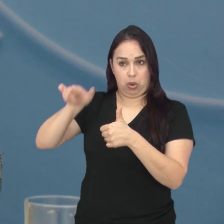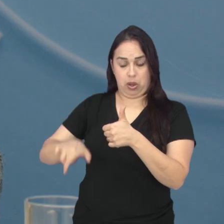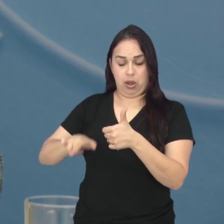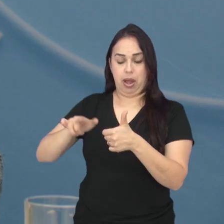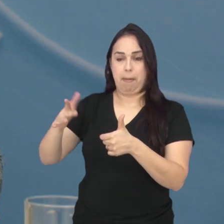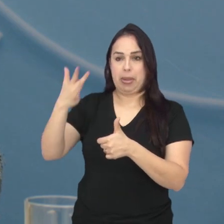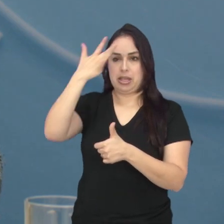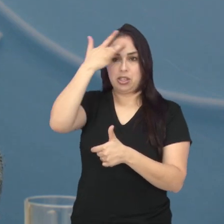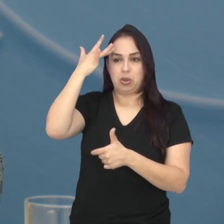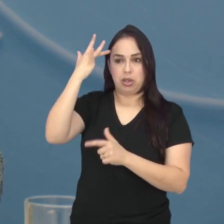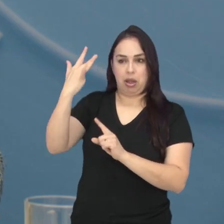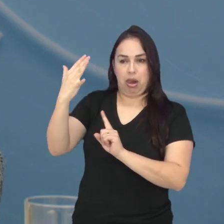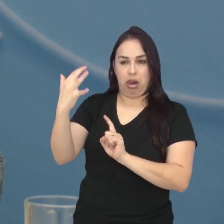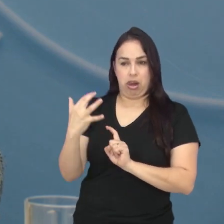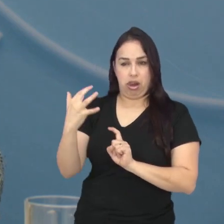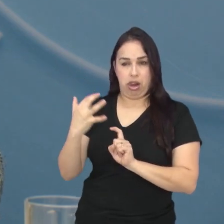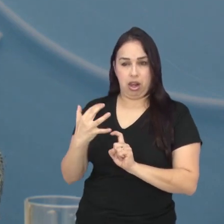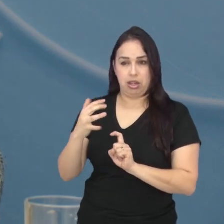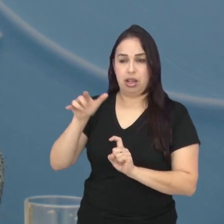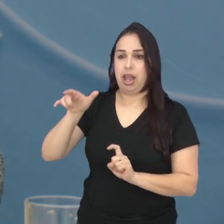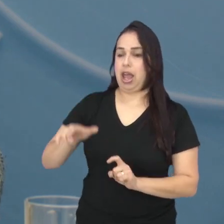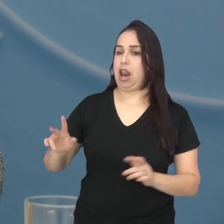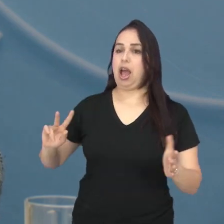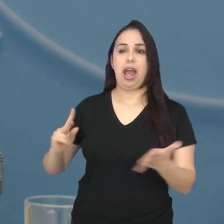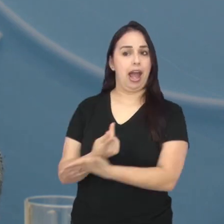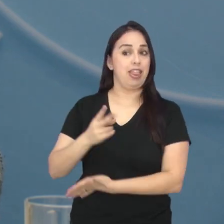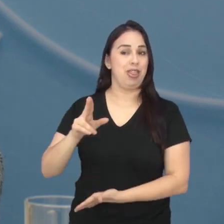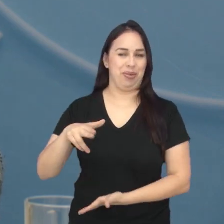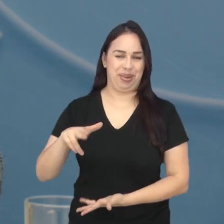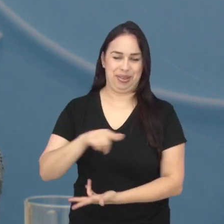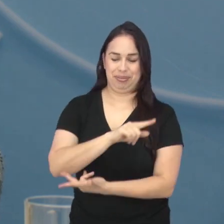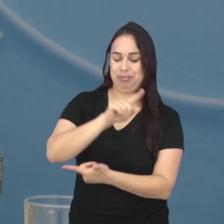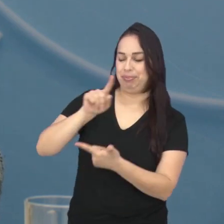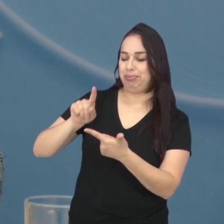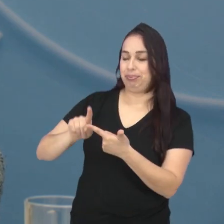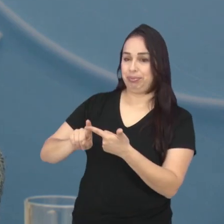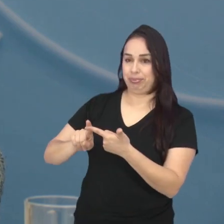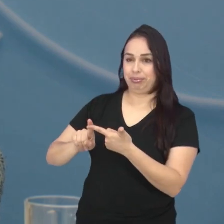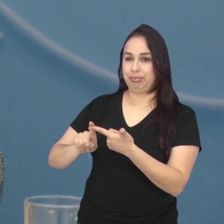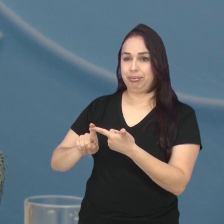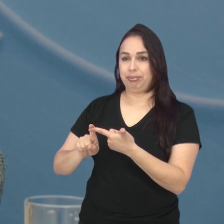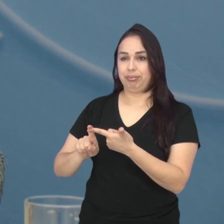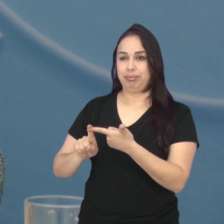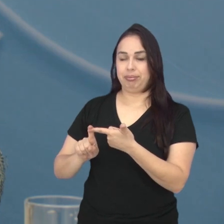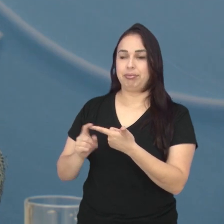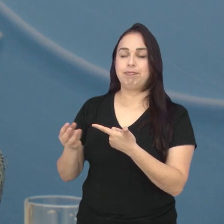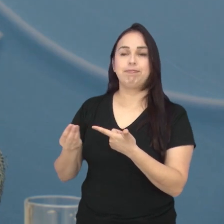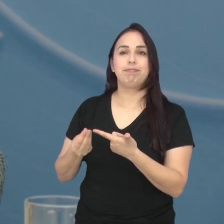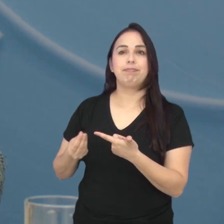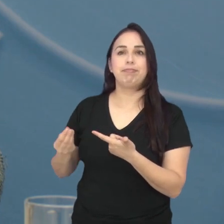O abusador, ele é uma pessoa que nunca está errada, ele é uma pessoa que